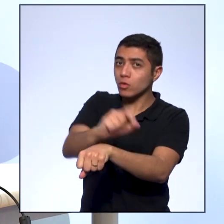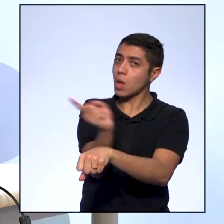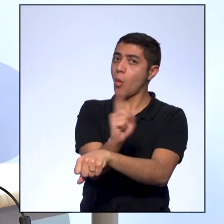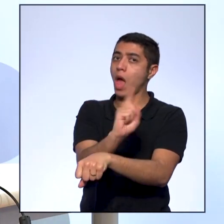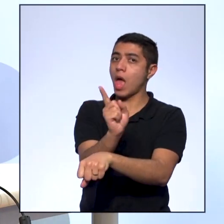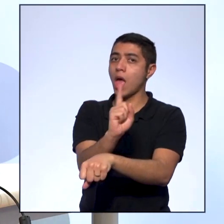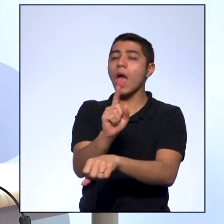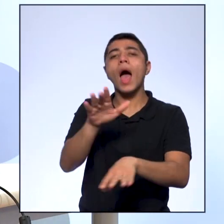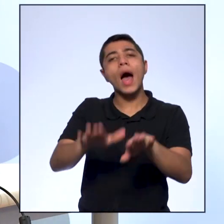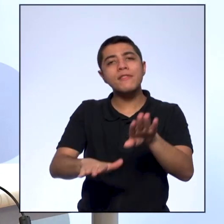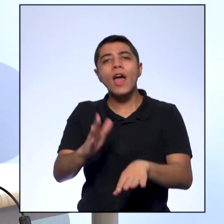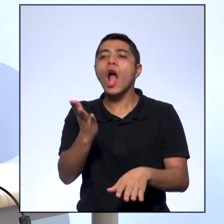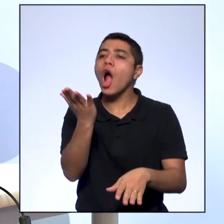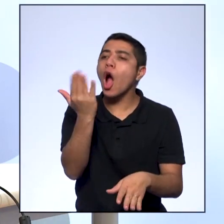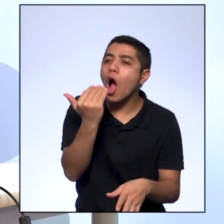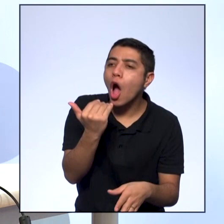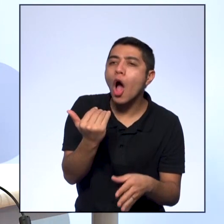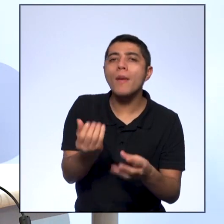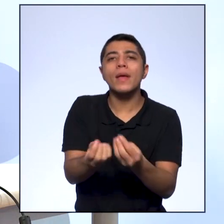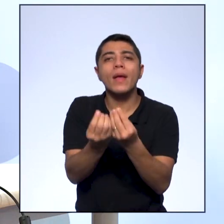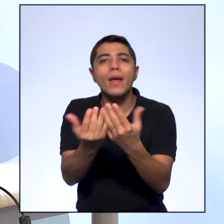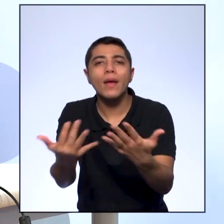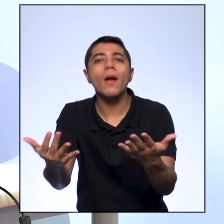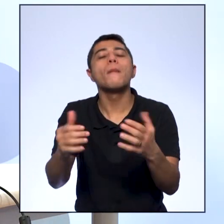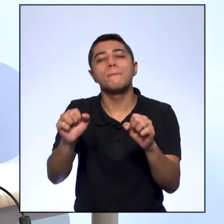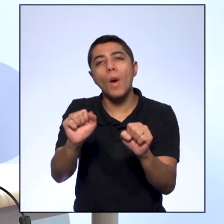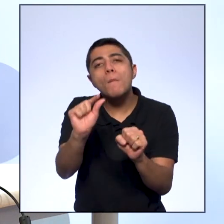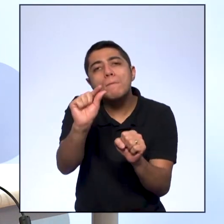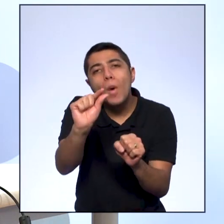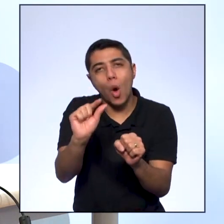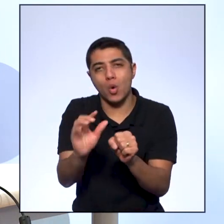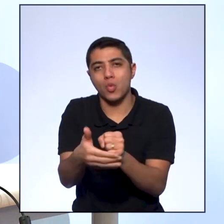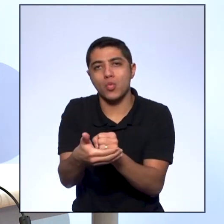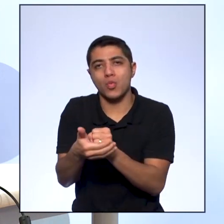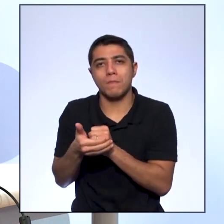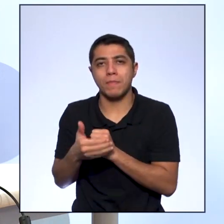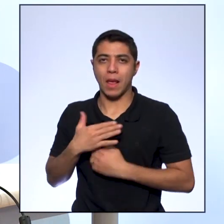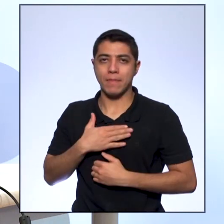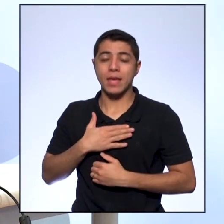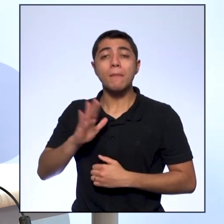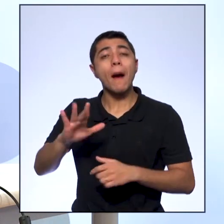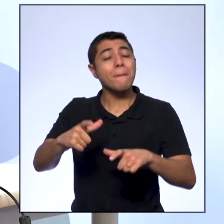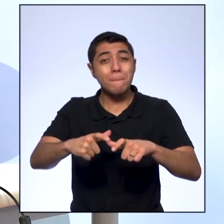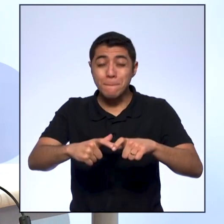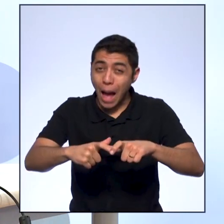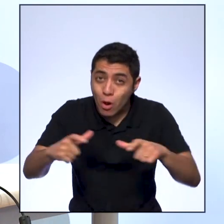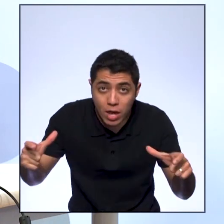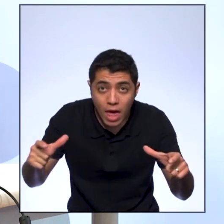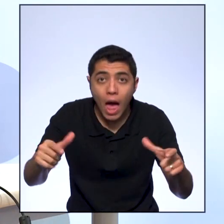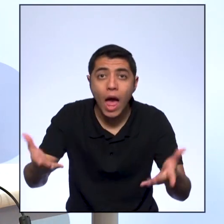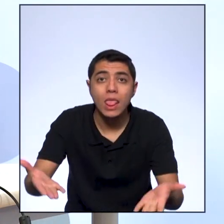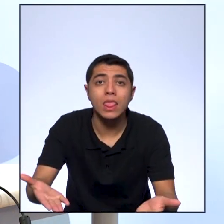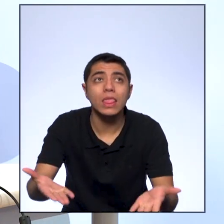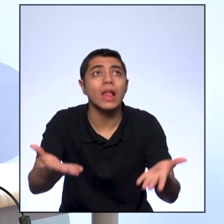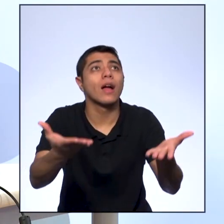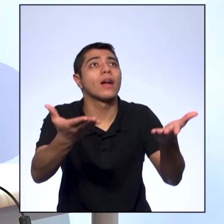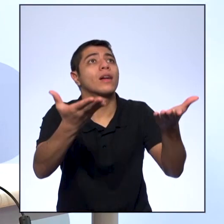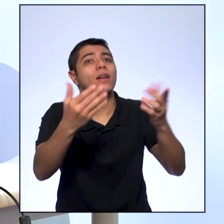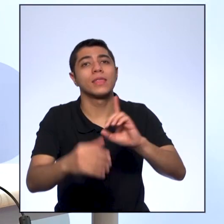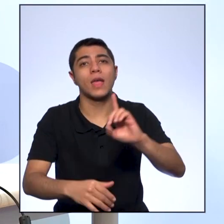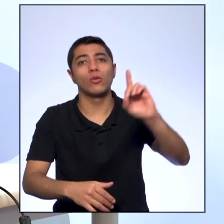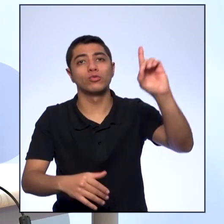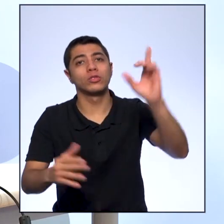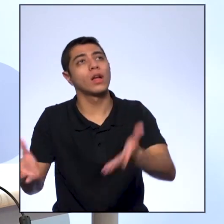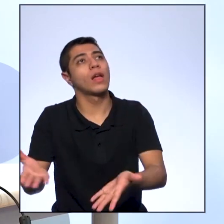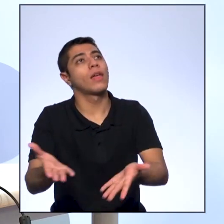é oferecida, né, aos deuses como oferenda, né? Ninguém queria que, por exemplo, no ano seguinte tivesse